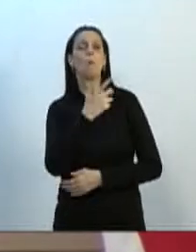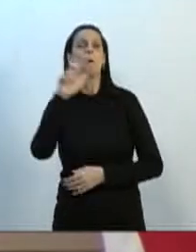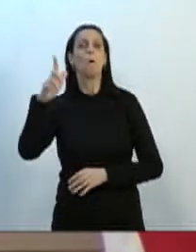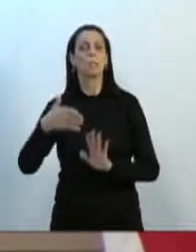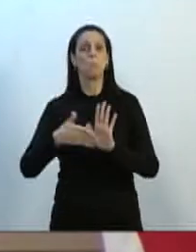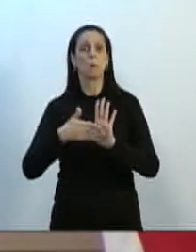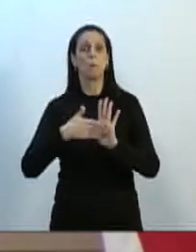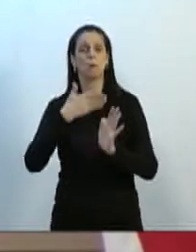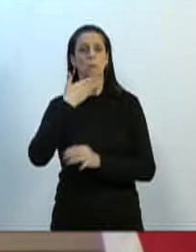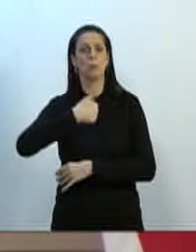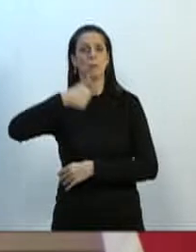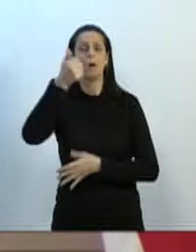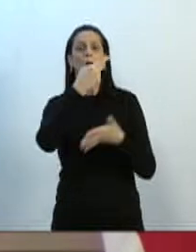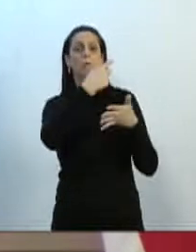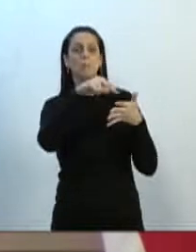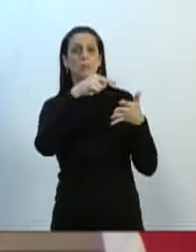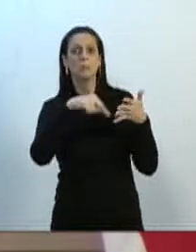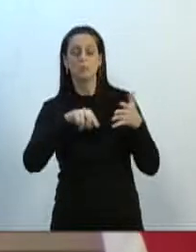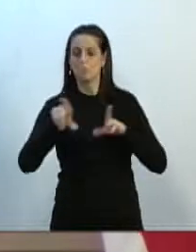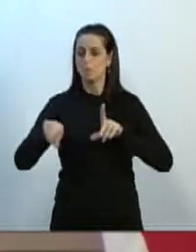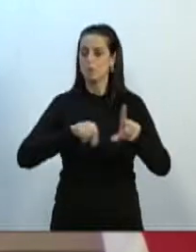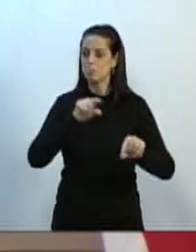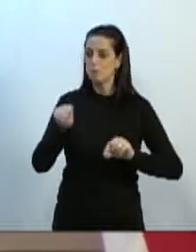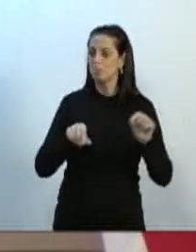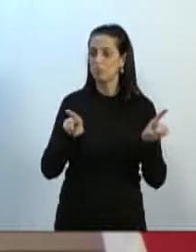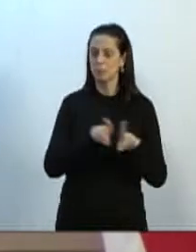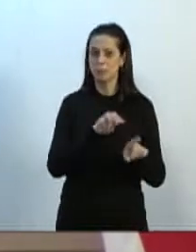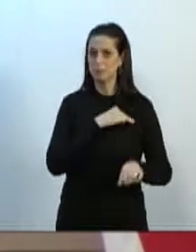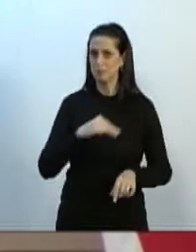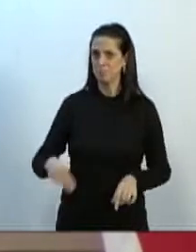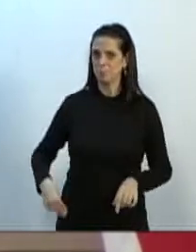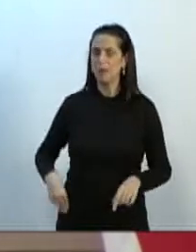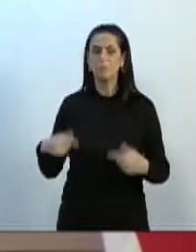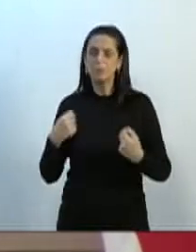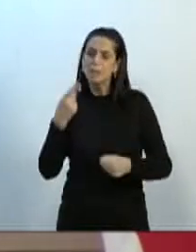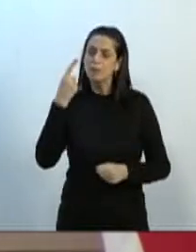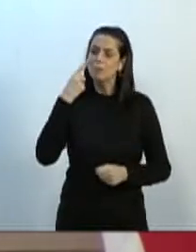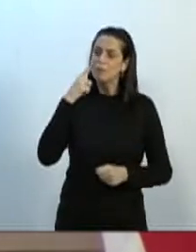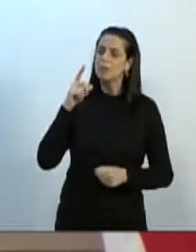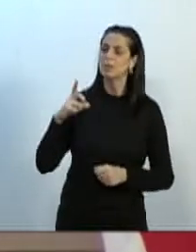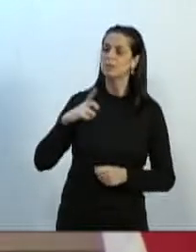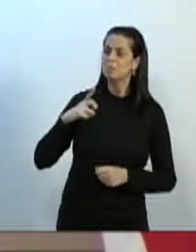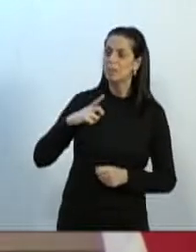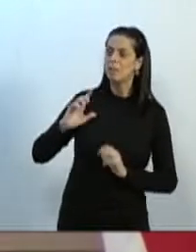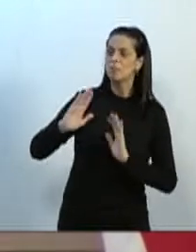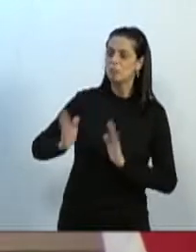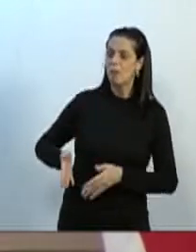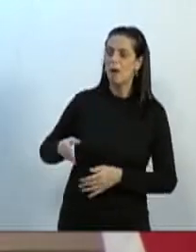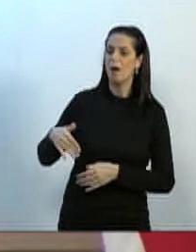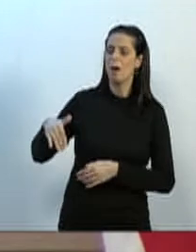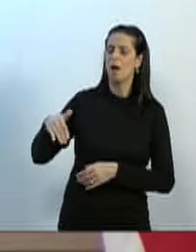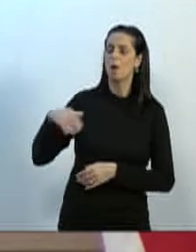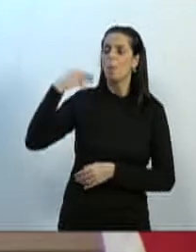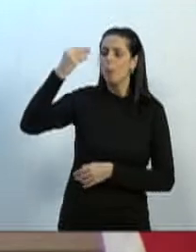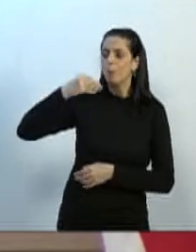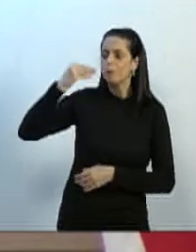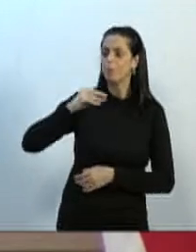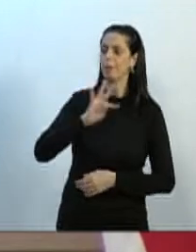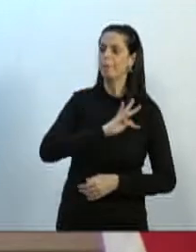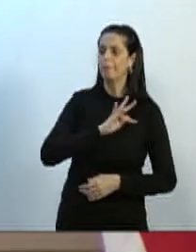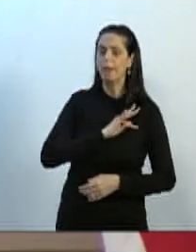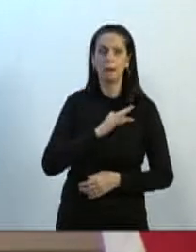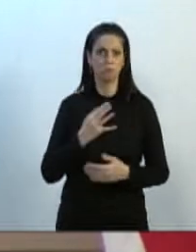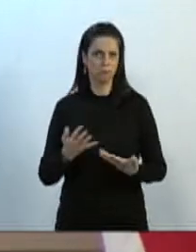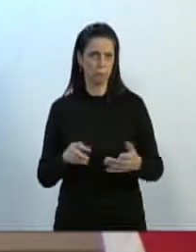O critério para escolher os ministros não seria o técnico? Onde estão os técnicos competentes? Sua análise